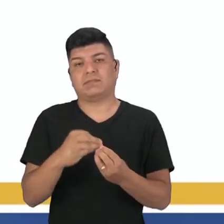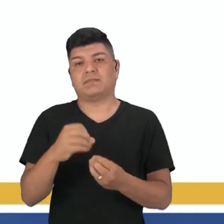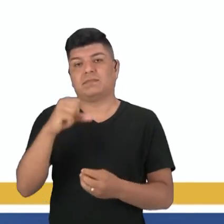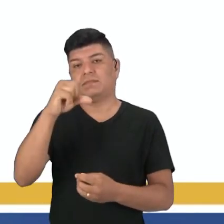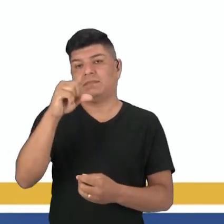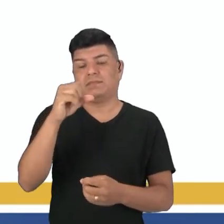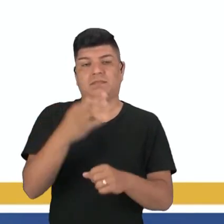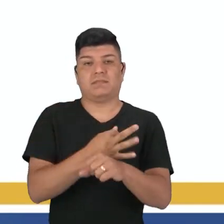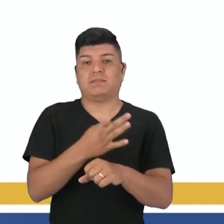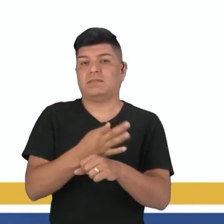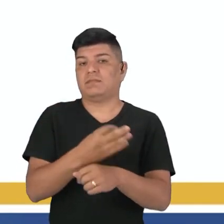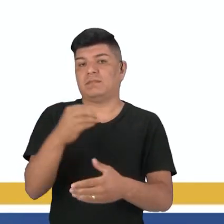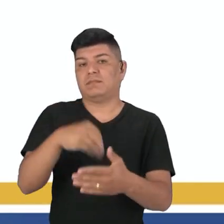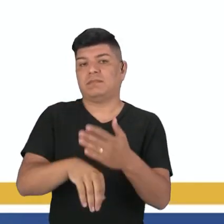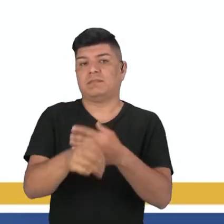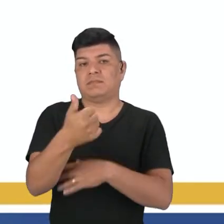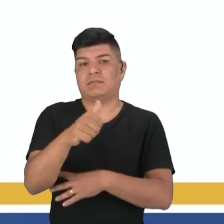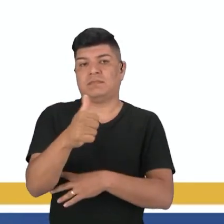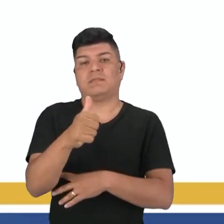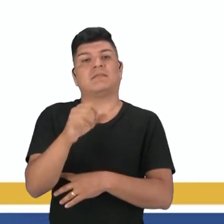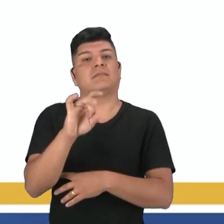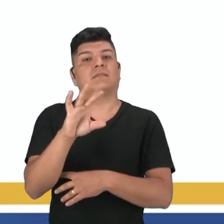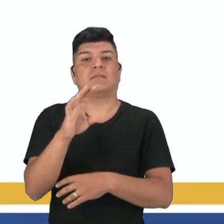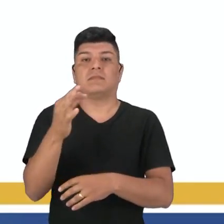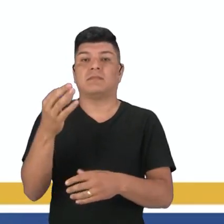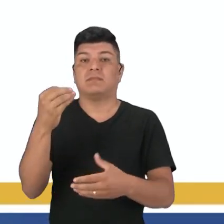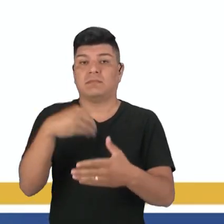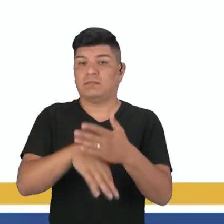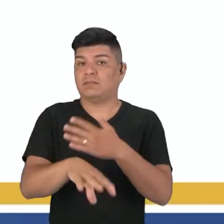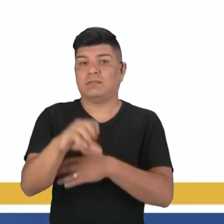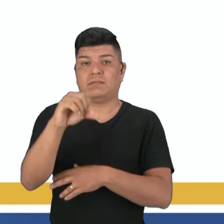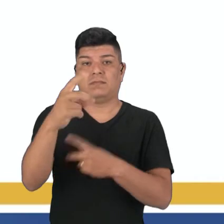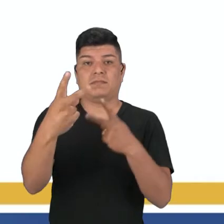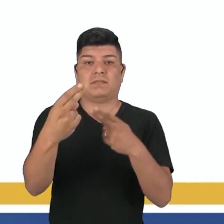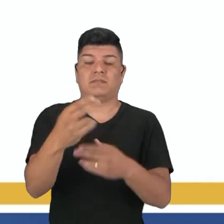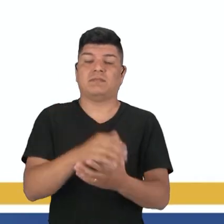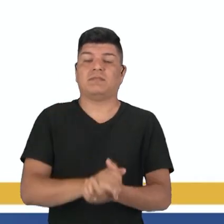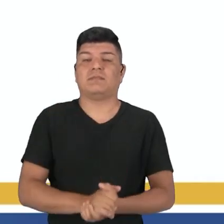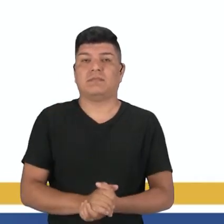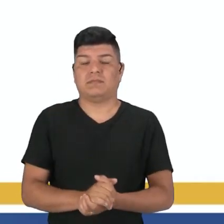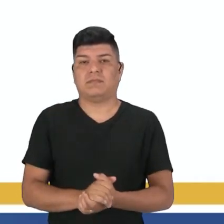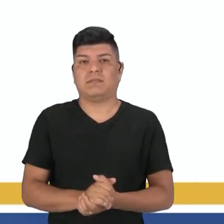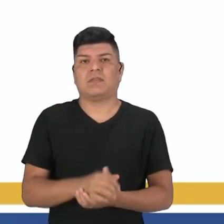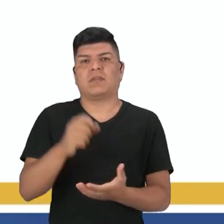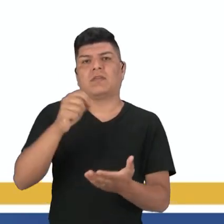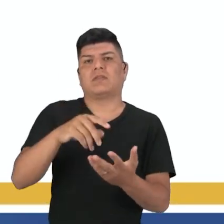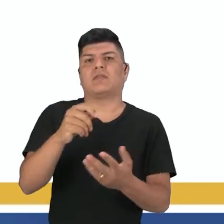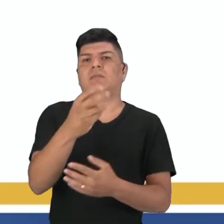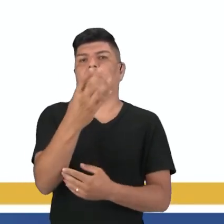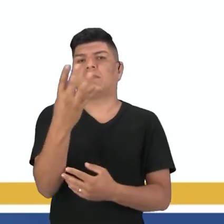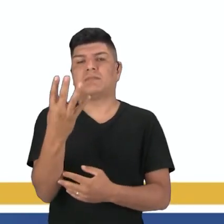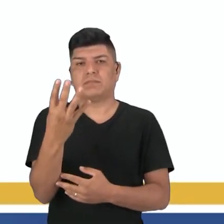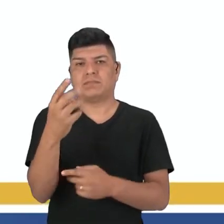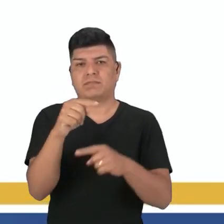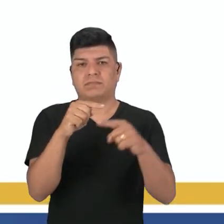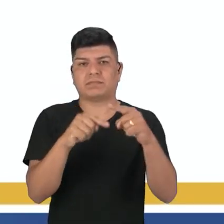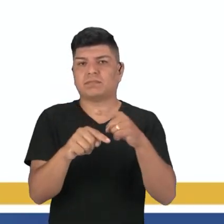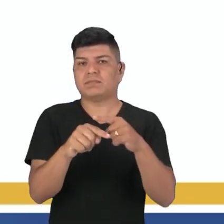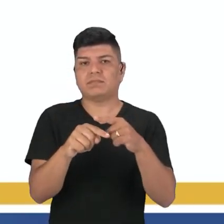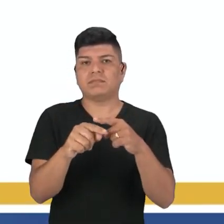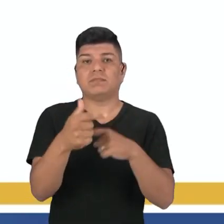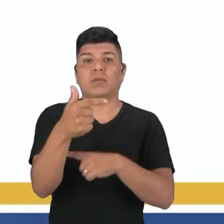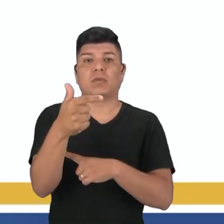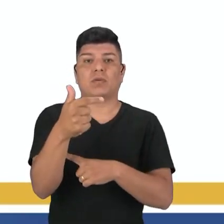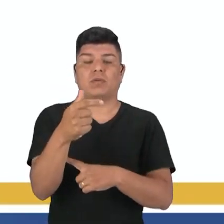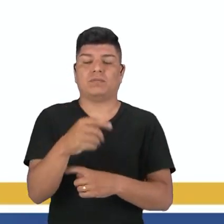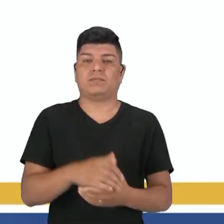cabe apenas uma vez dentro do 11. Coube uma vez e dá exatamente 9. E quanto que sobra dessa divisão aí? Sobrou ainda